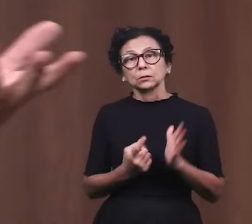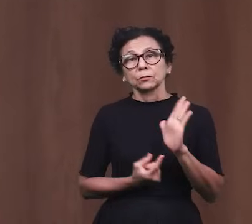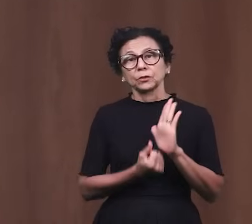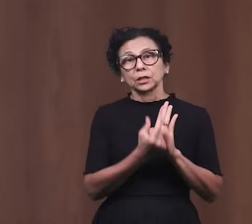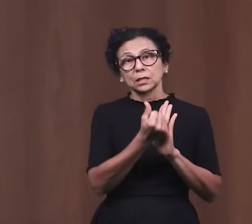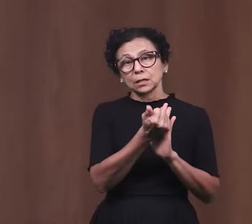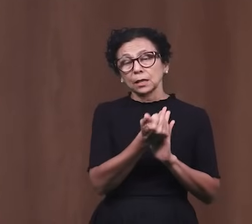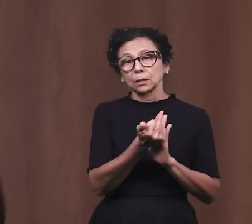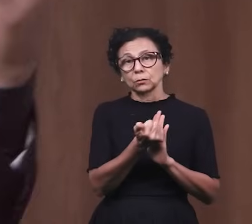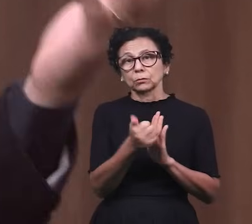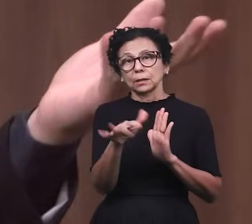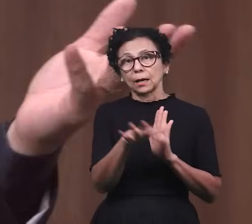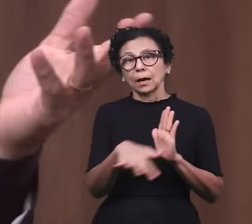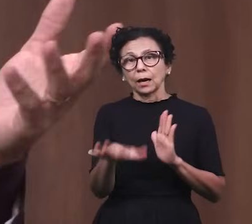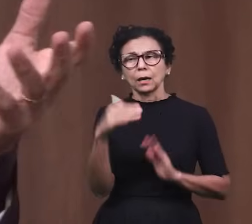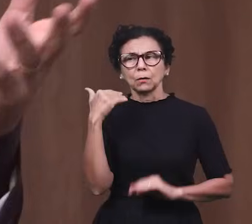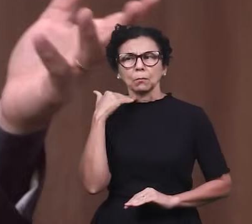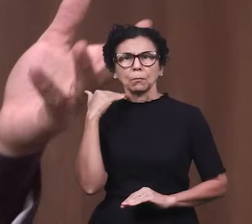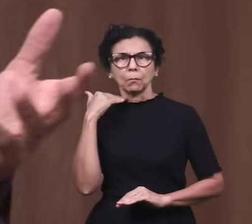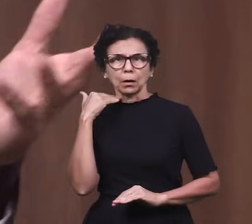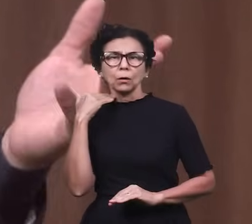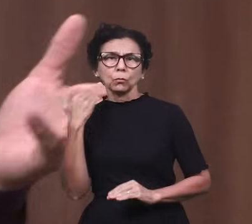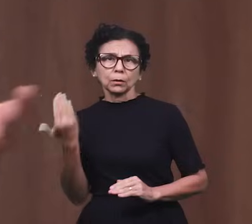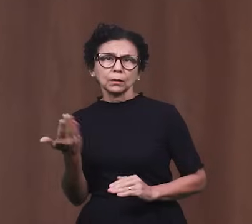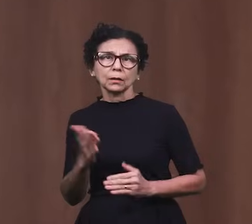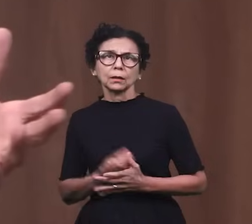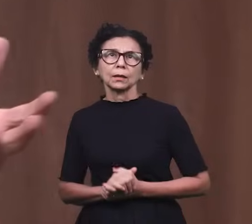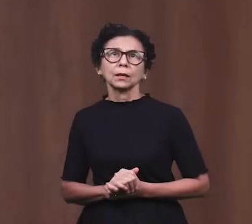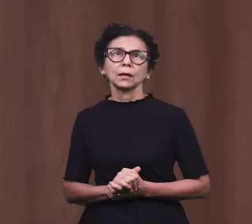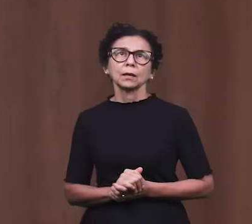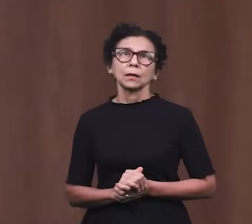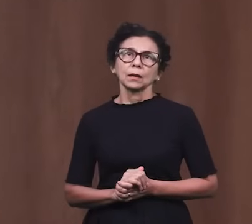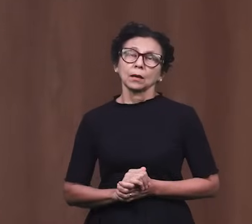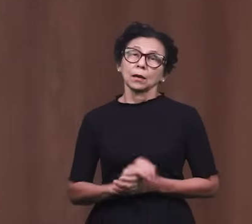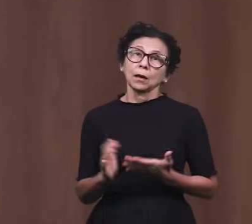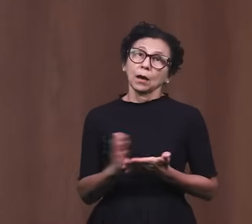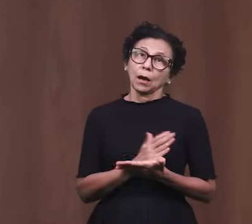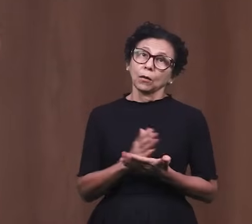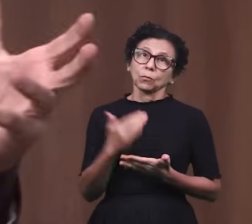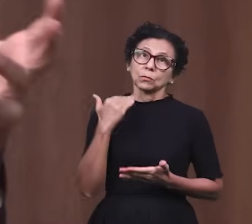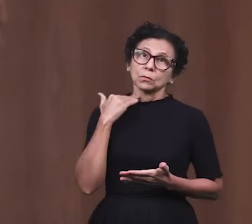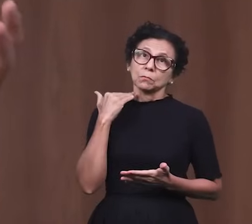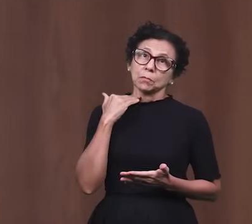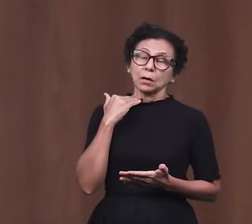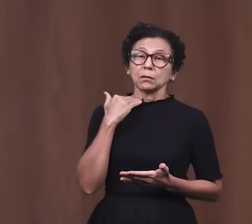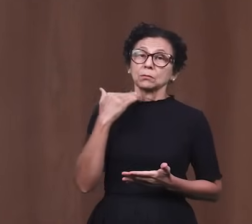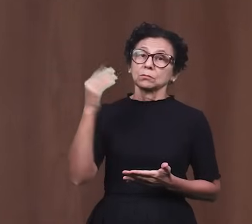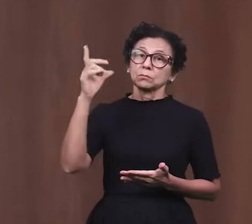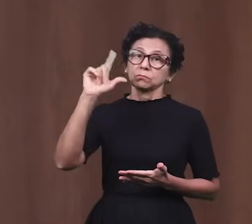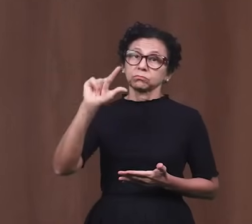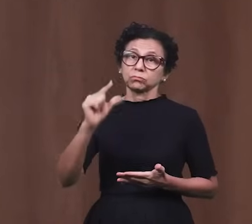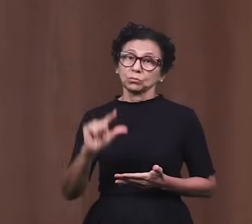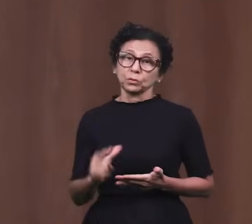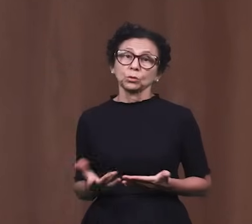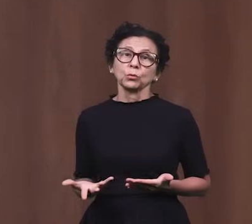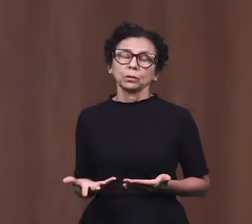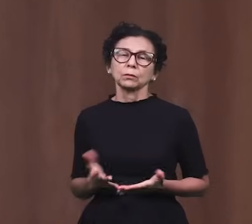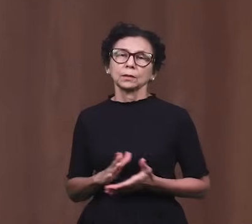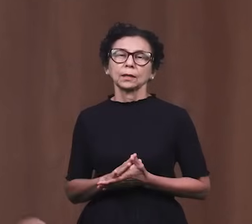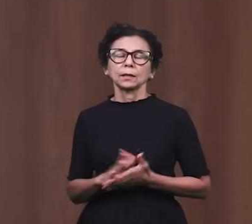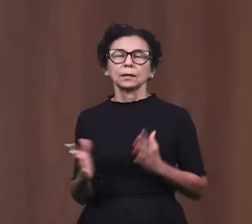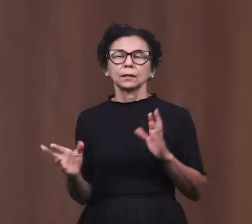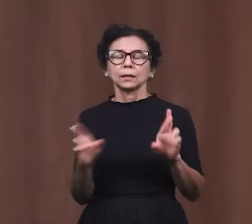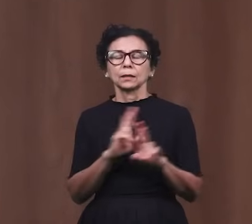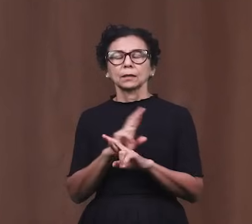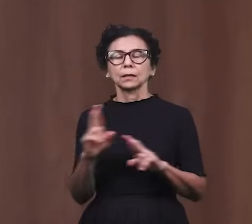vão continuar sendo. É o caso do setor financeiro. No Brasil, os bancos sempre foram bons investimentos, né? Apesar de que alguns, hoje em dia, já não estão tão bons assim,